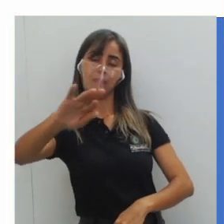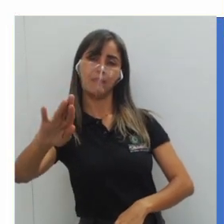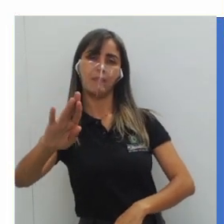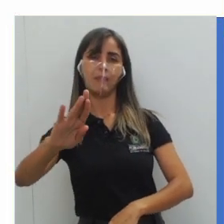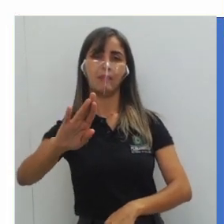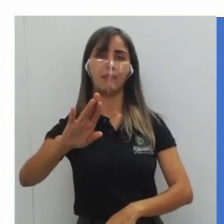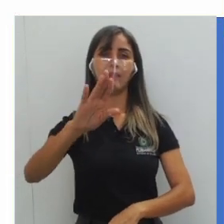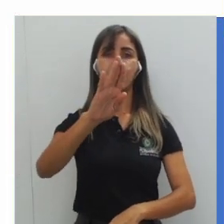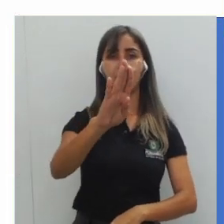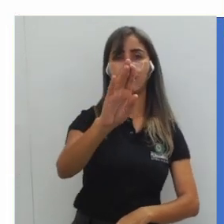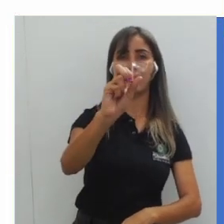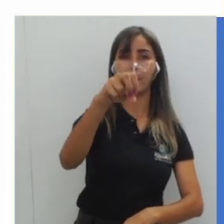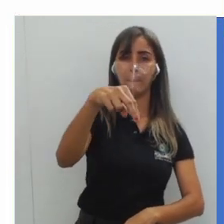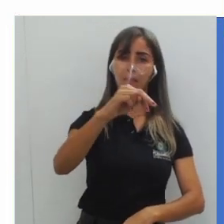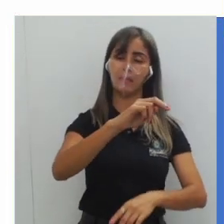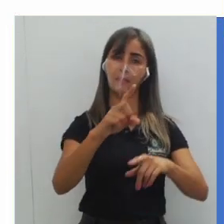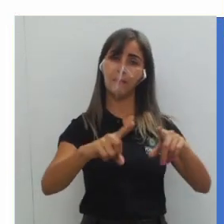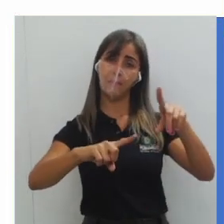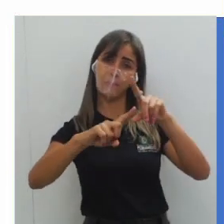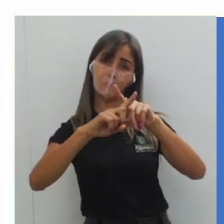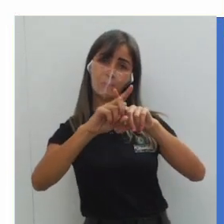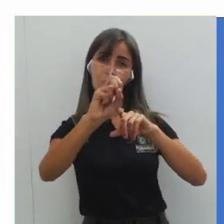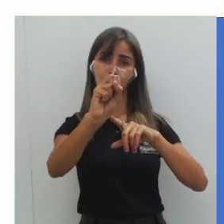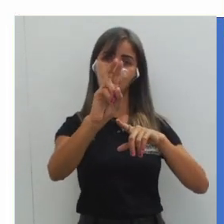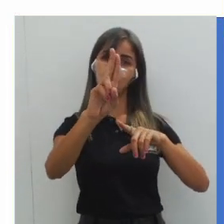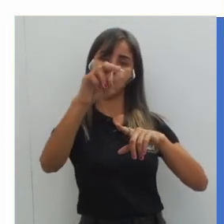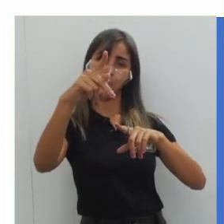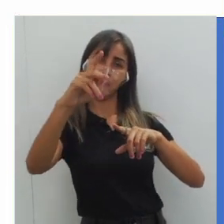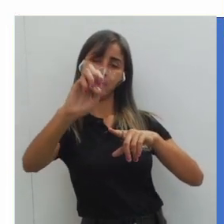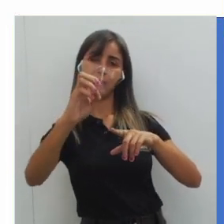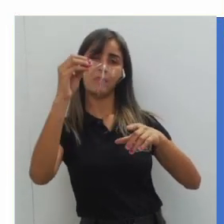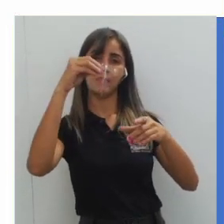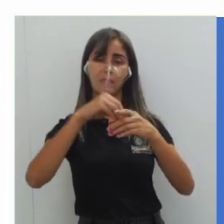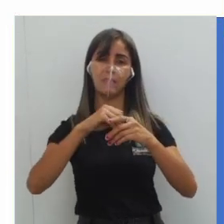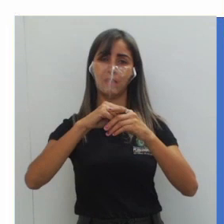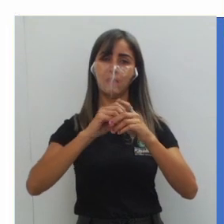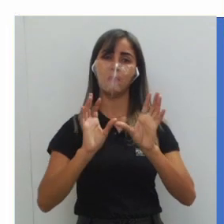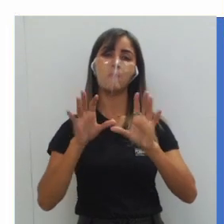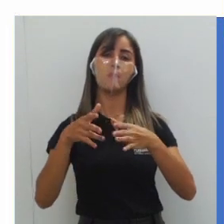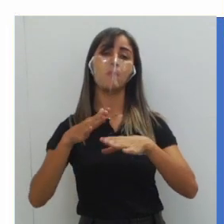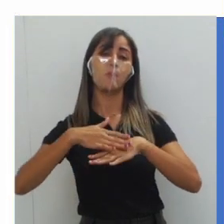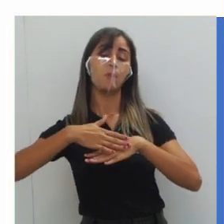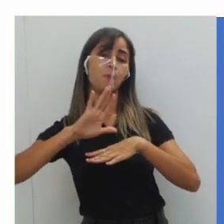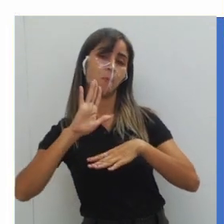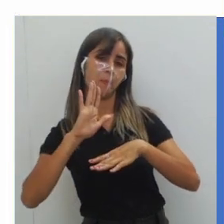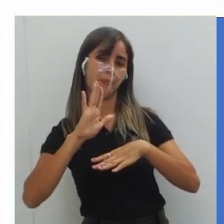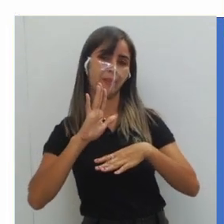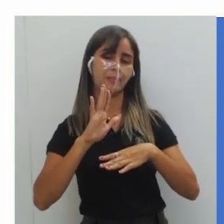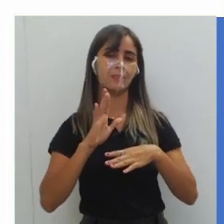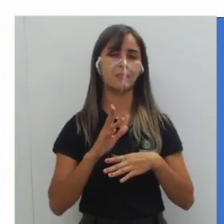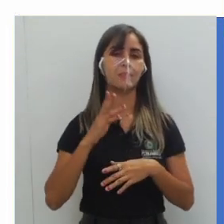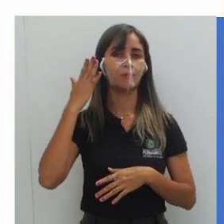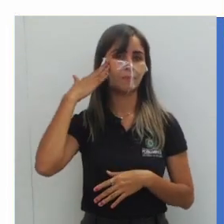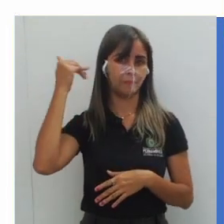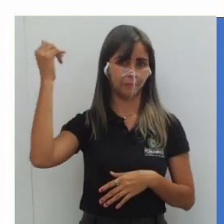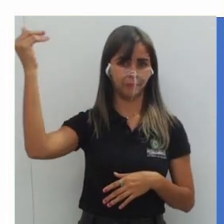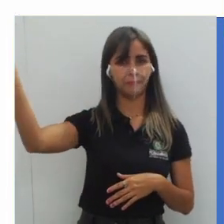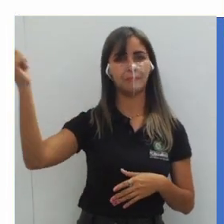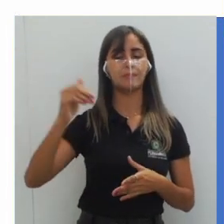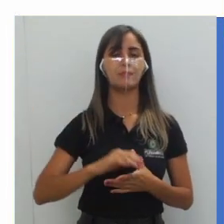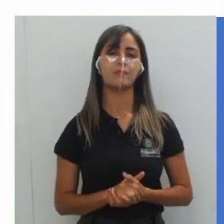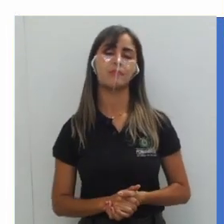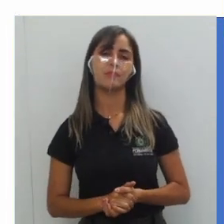claro, Batman vs Superman. Para vocês, dentro desse grupo, qual seria o mais